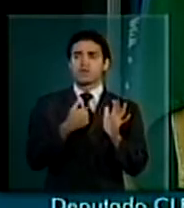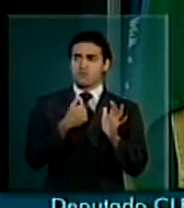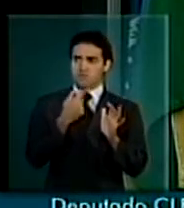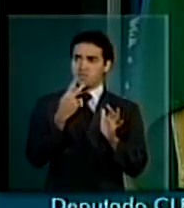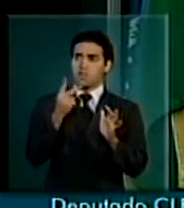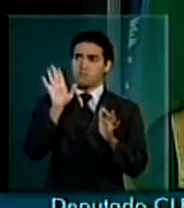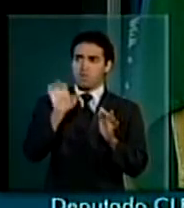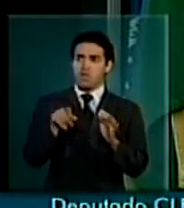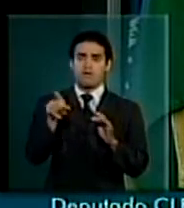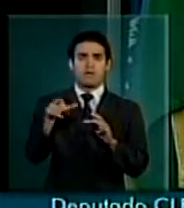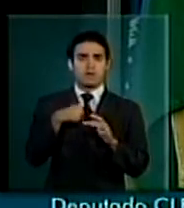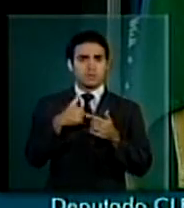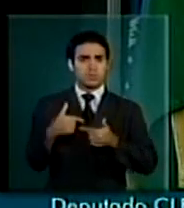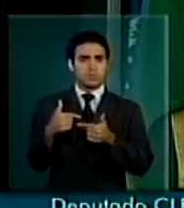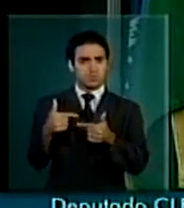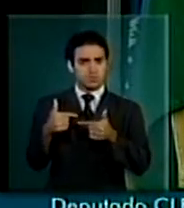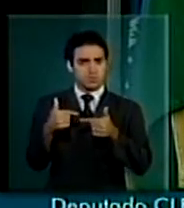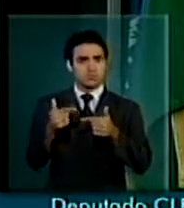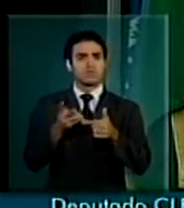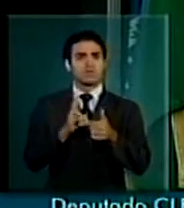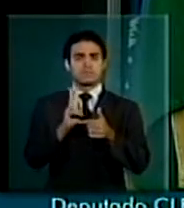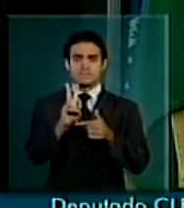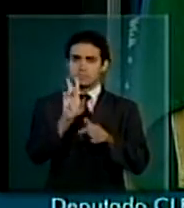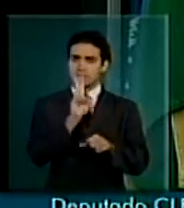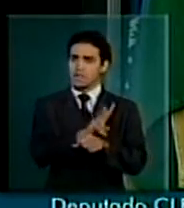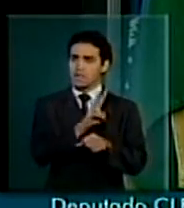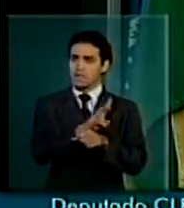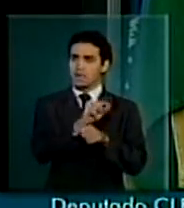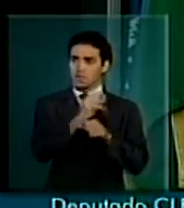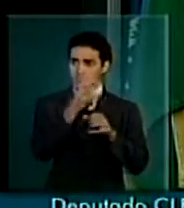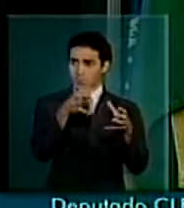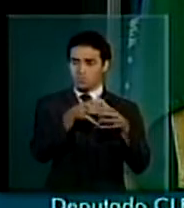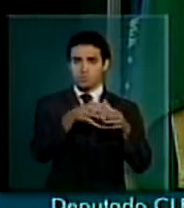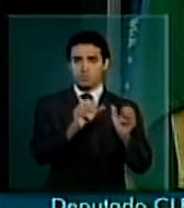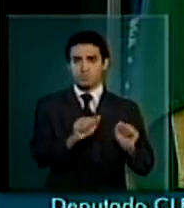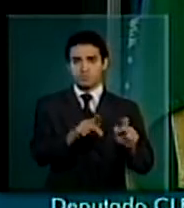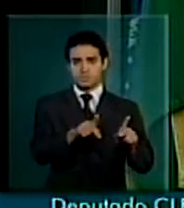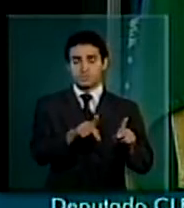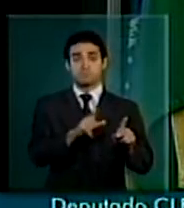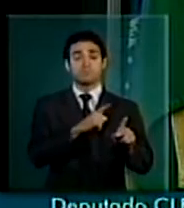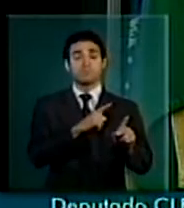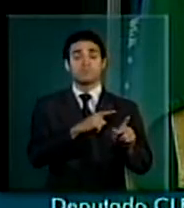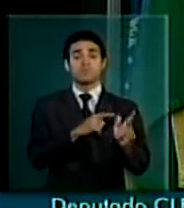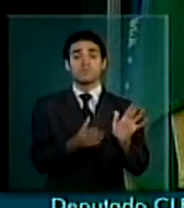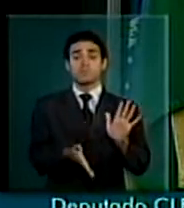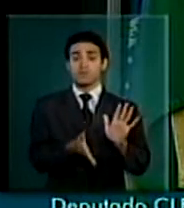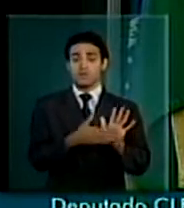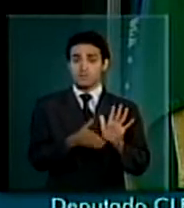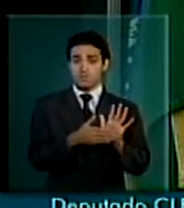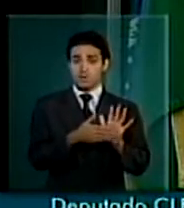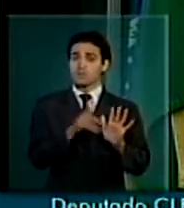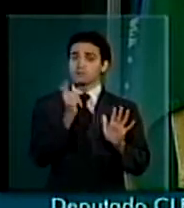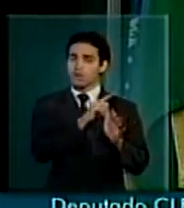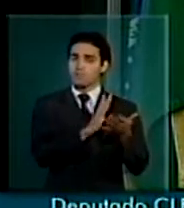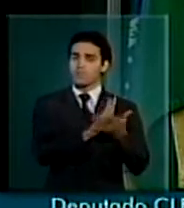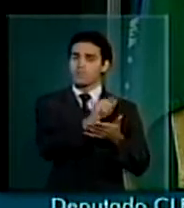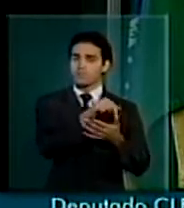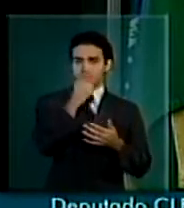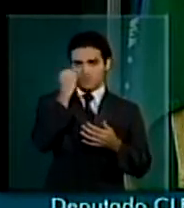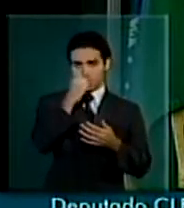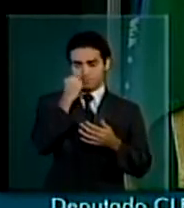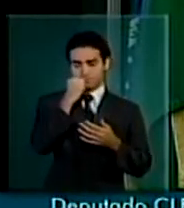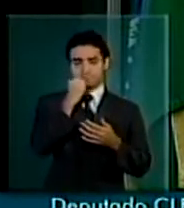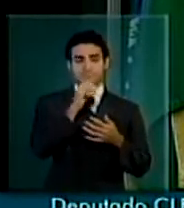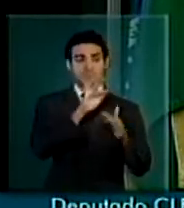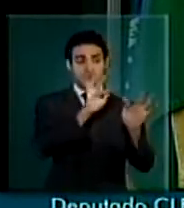ao seu trabalho, engajado nessa defesa dos aposentados. Essa emenda foi aprovada no Senado e veio para esta casa. Comissão